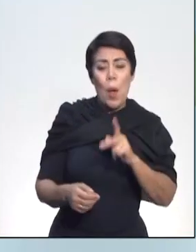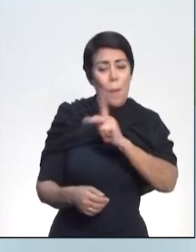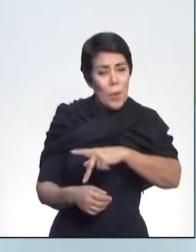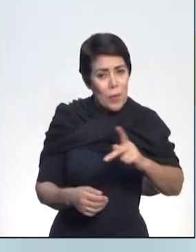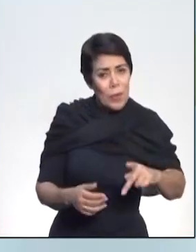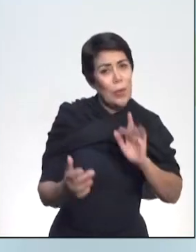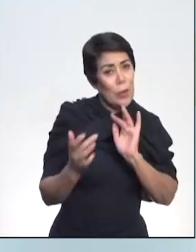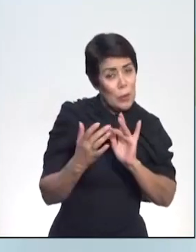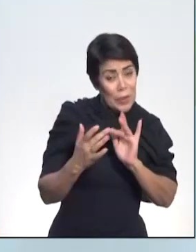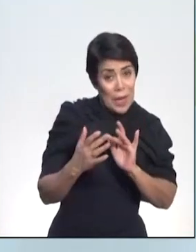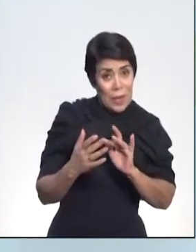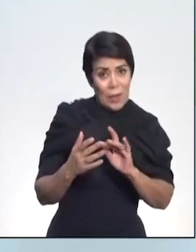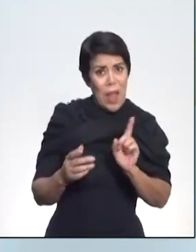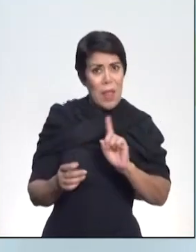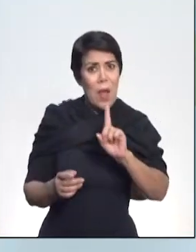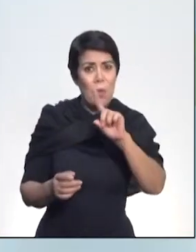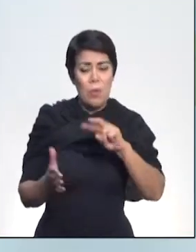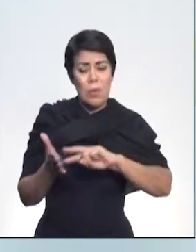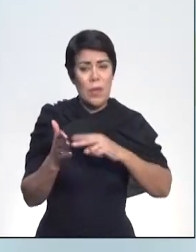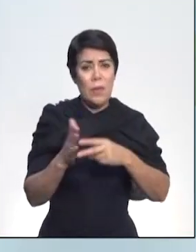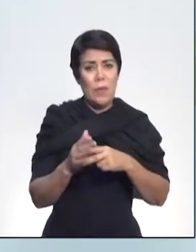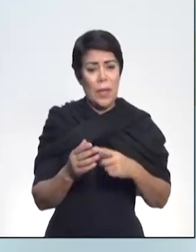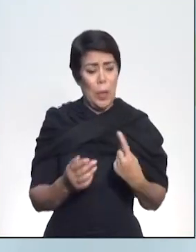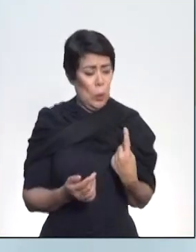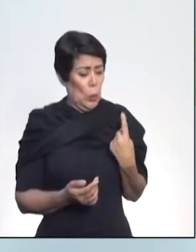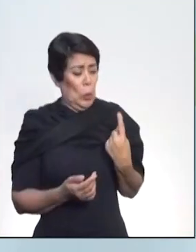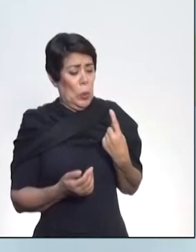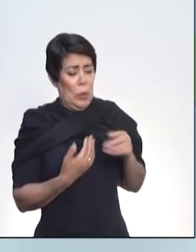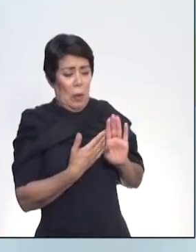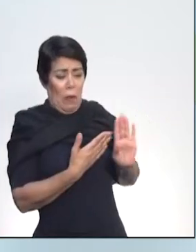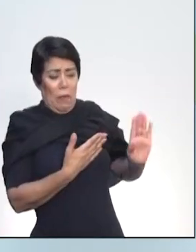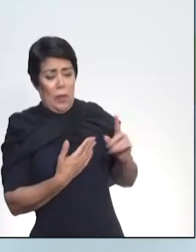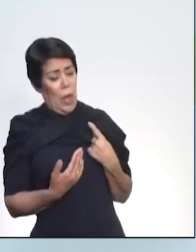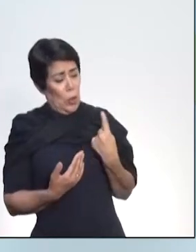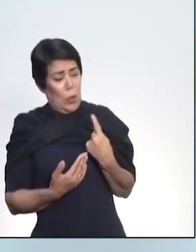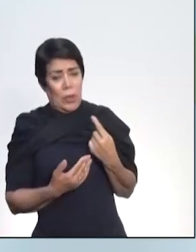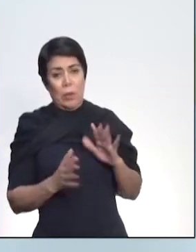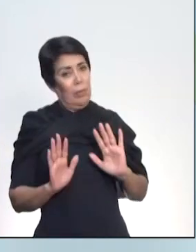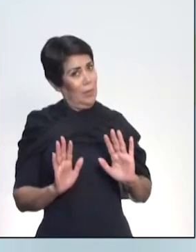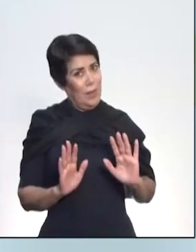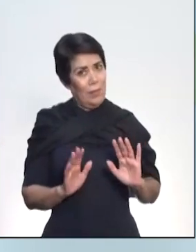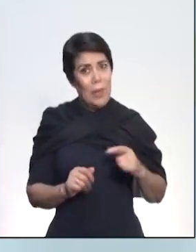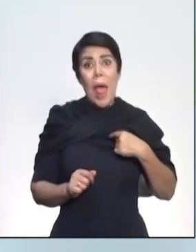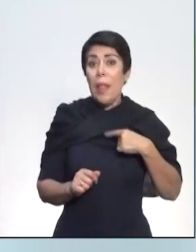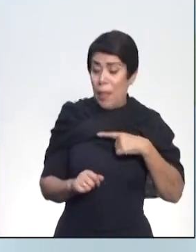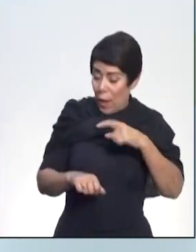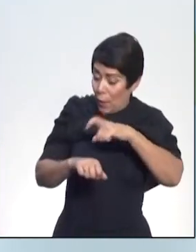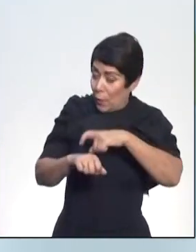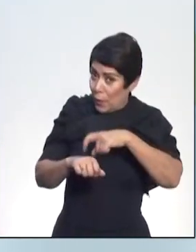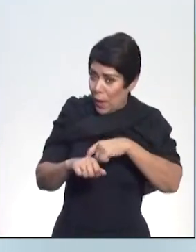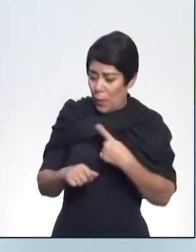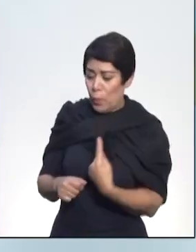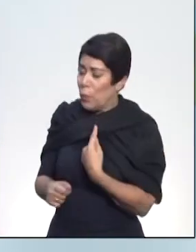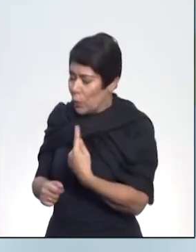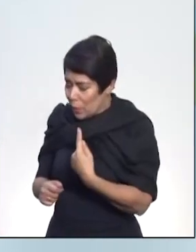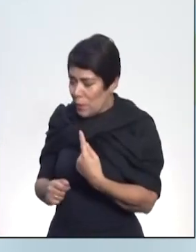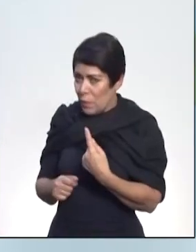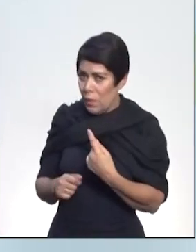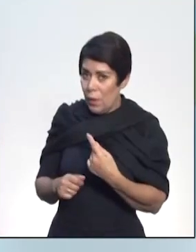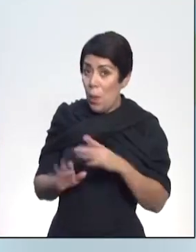não é se isolar. Você tem aquele momento para estudar, para rever o conteúdo, mas também é